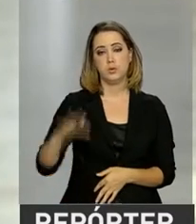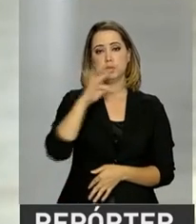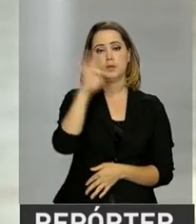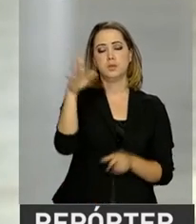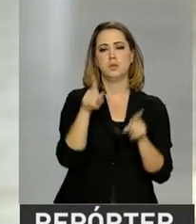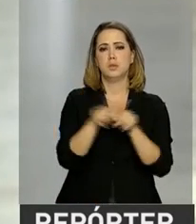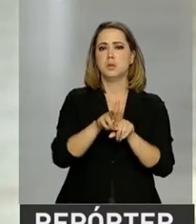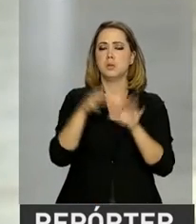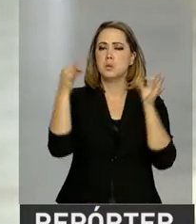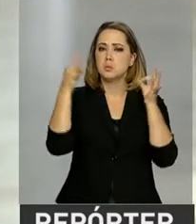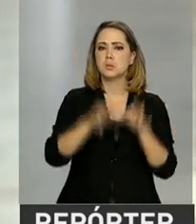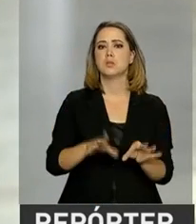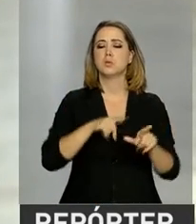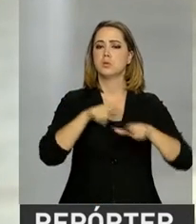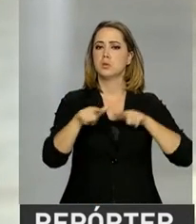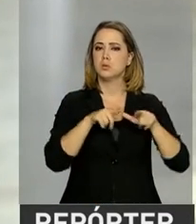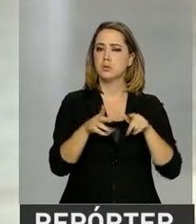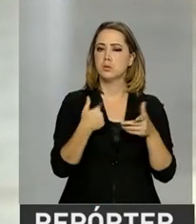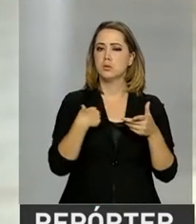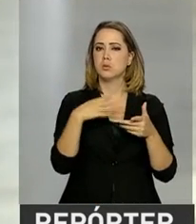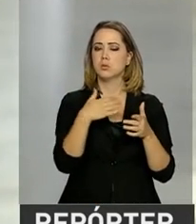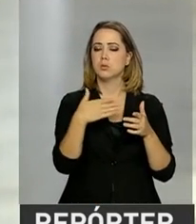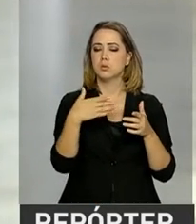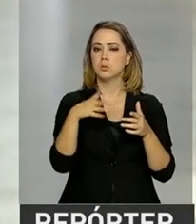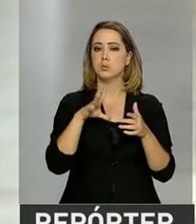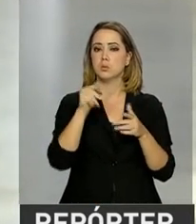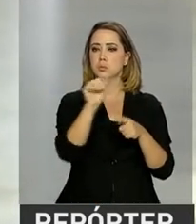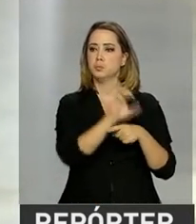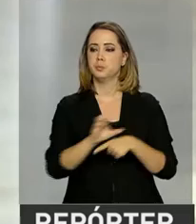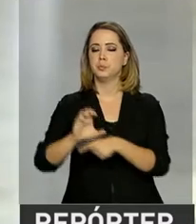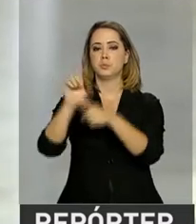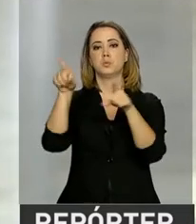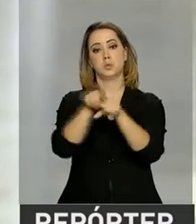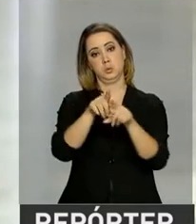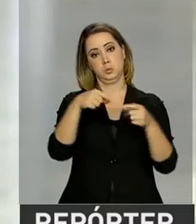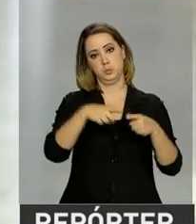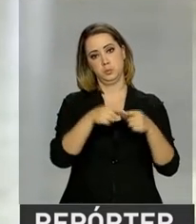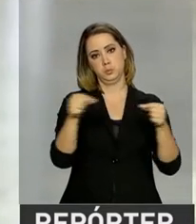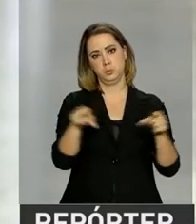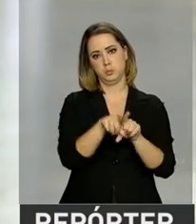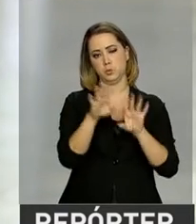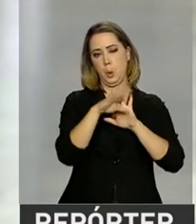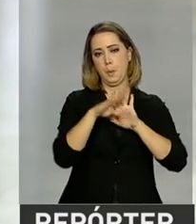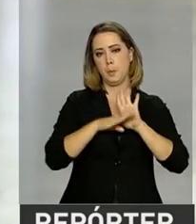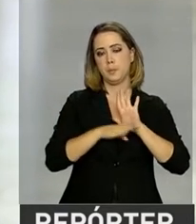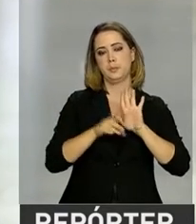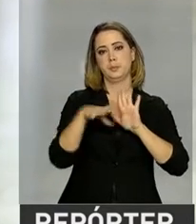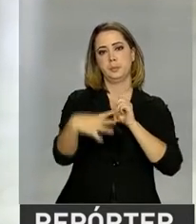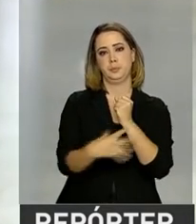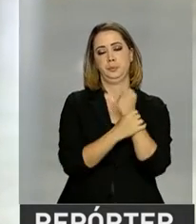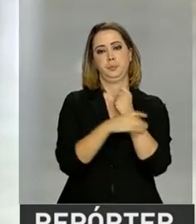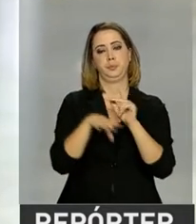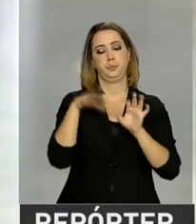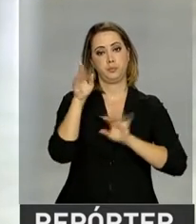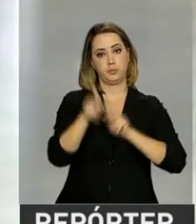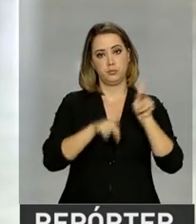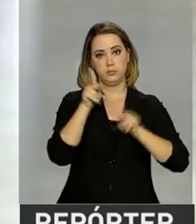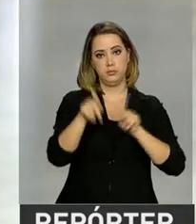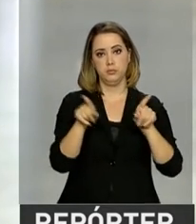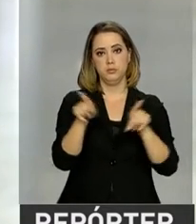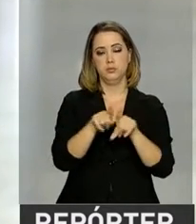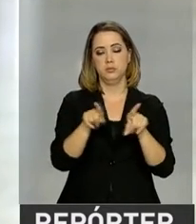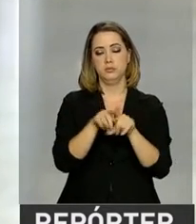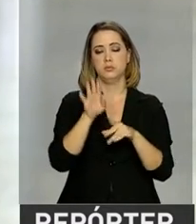prática nos estados e no distrito federal o plano nacional de segurança pública os governadores também vão se comprometer